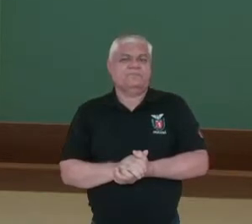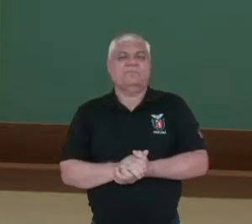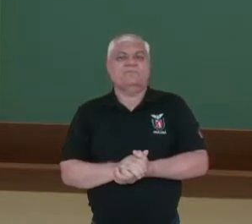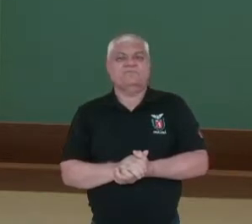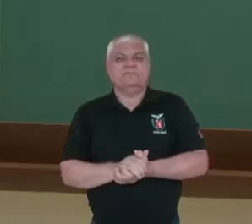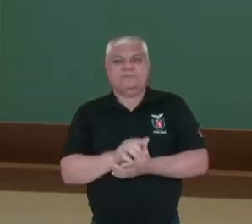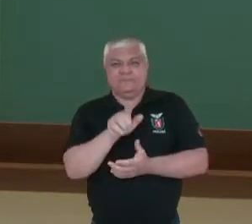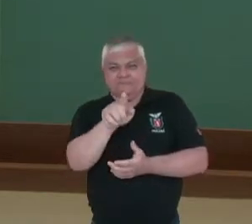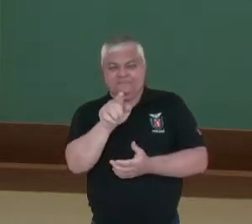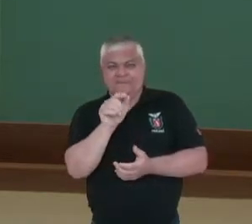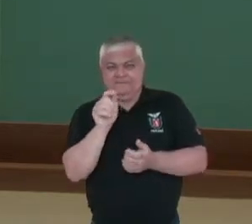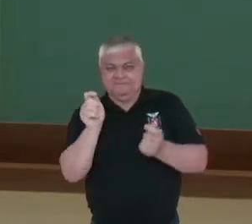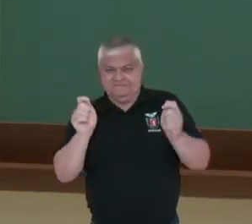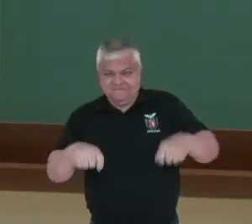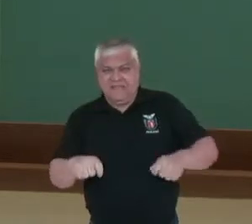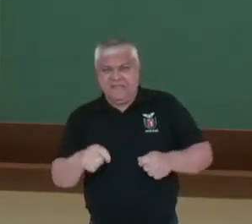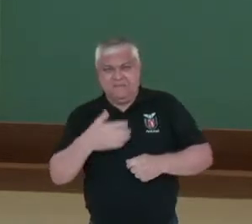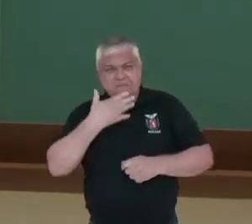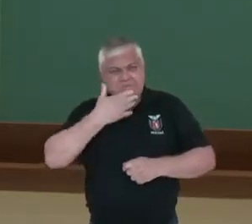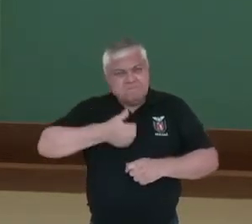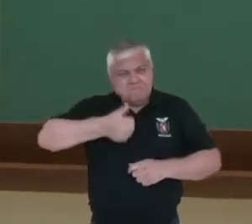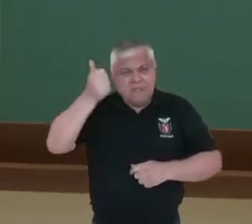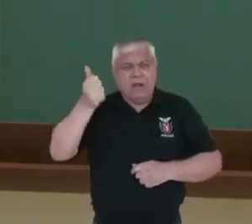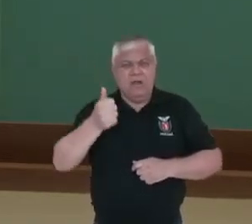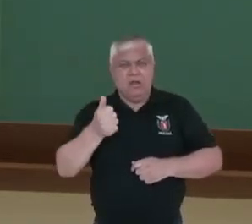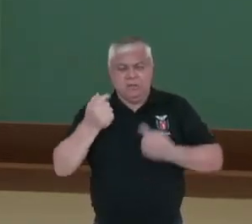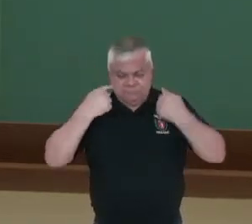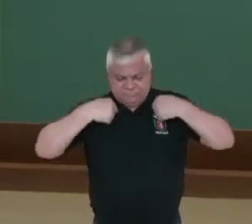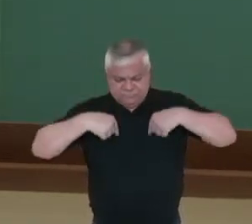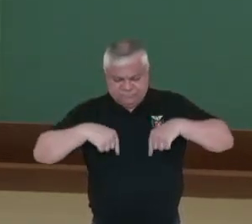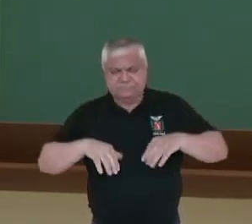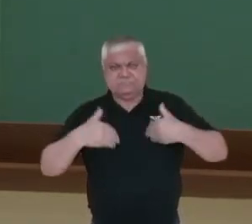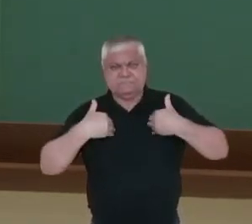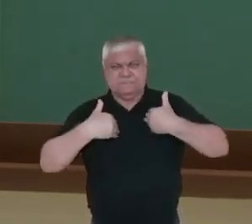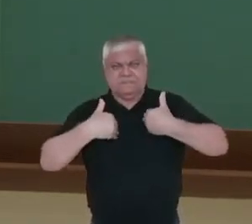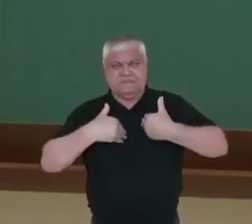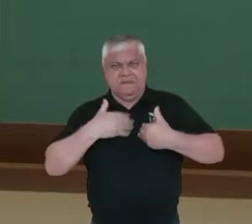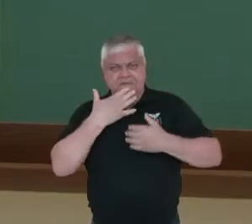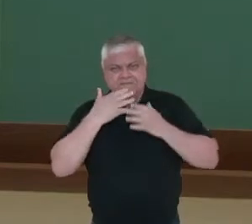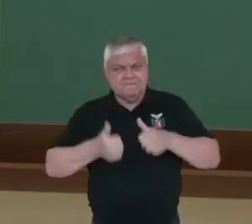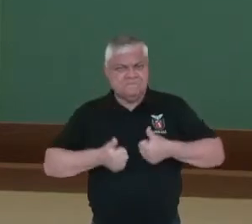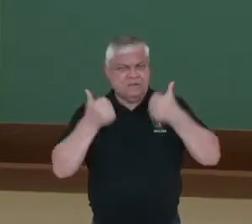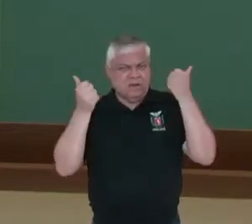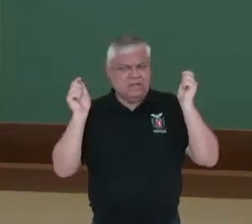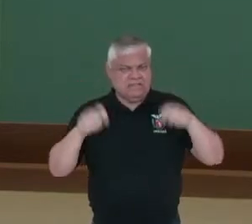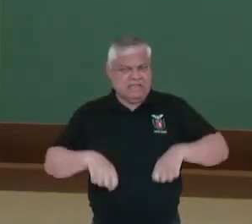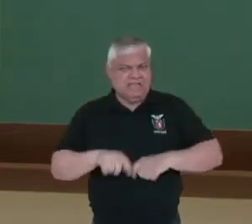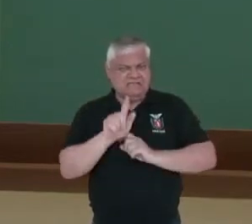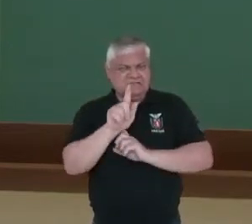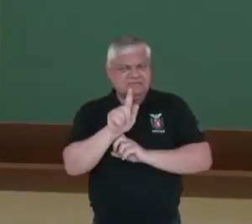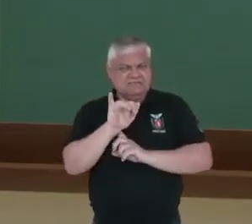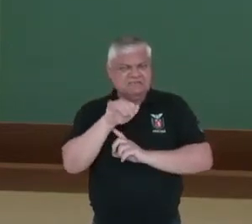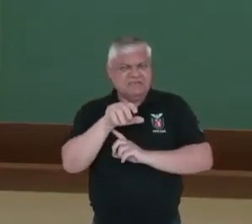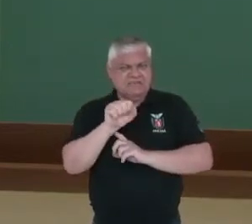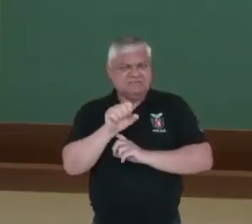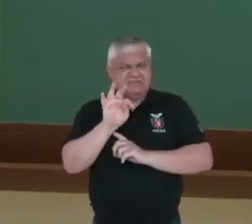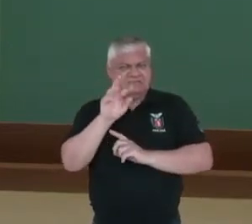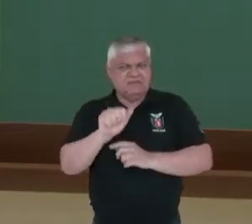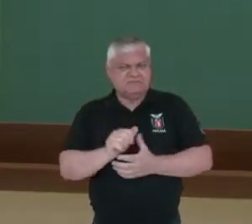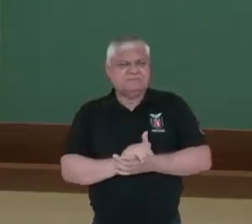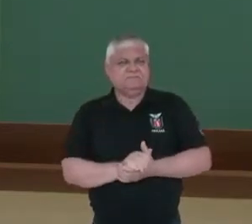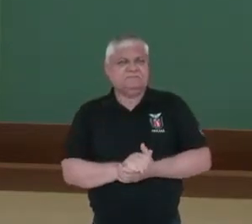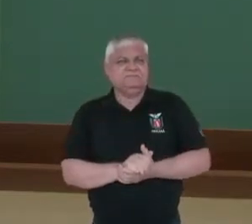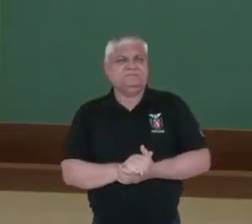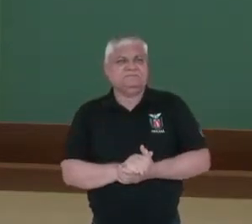se você acha que podemos melhorar alguma capacidade física através da ginástica é a que botou naquele